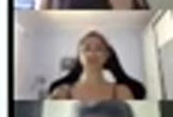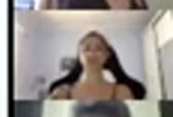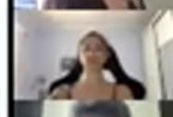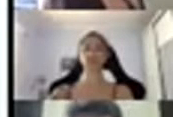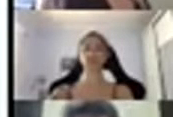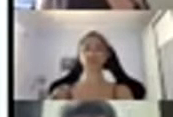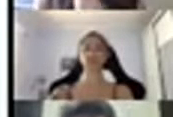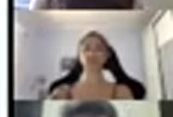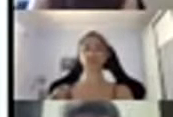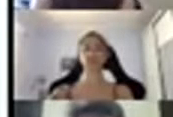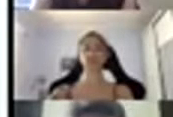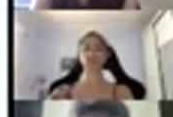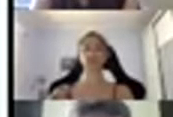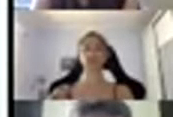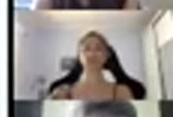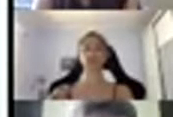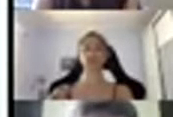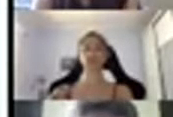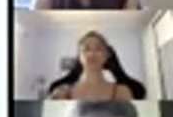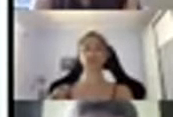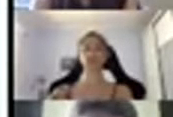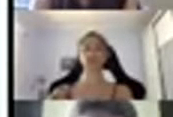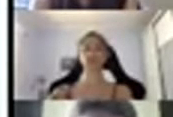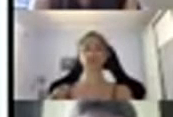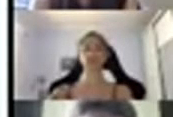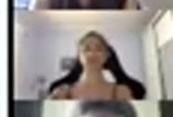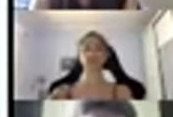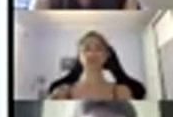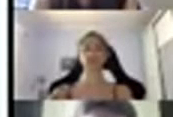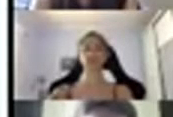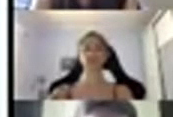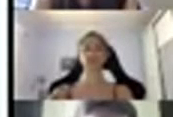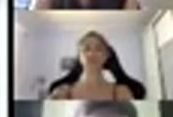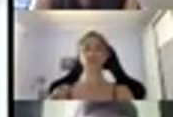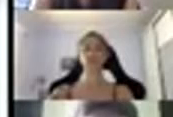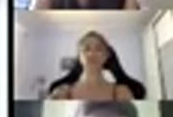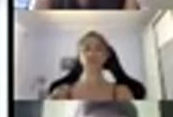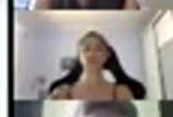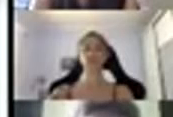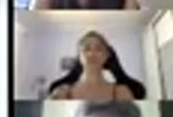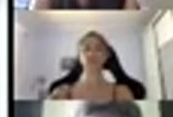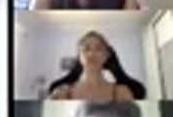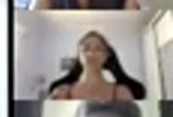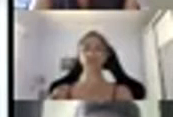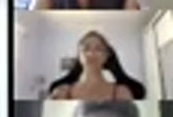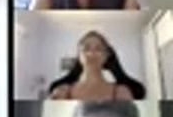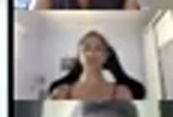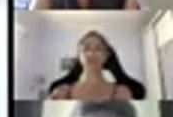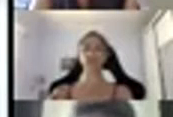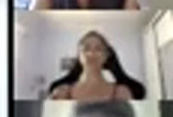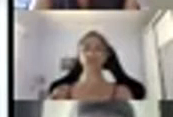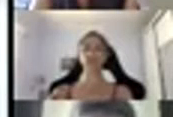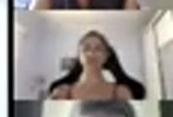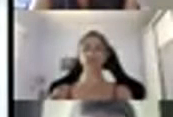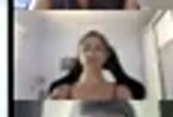em exames, uma alta pequena aí em mortes, ok? Agora, em ocupação de leitos, a gente tem uma estabilidade,